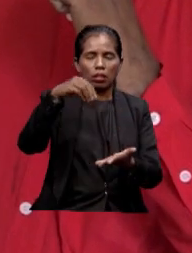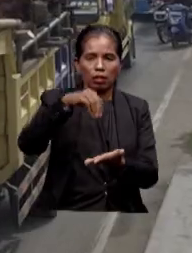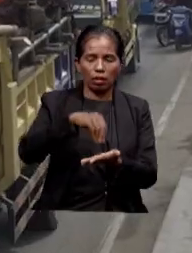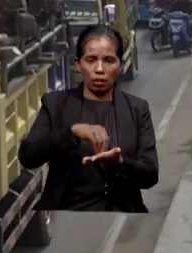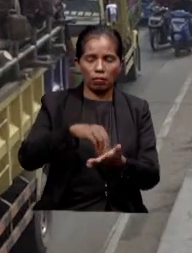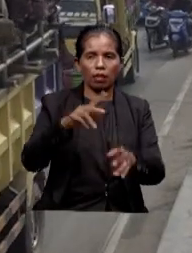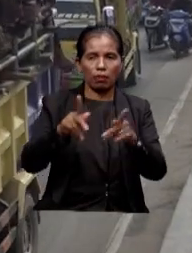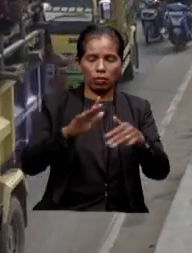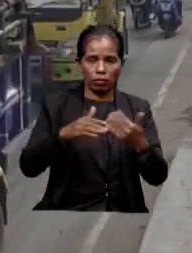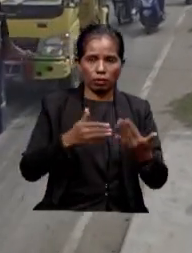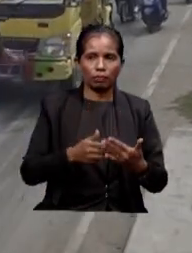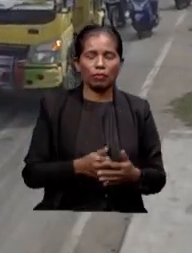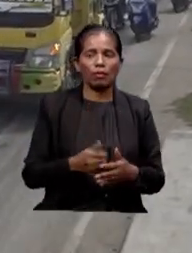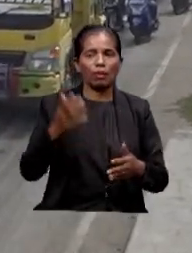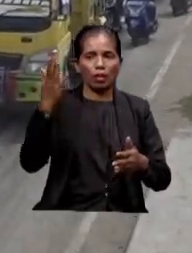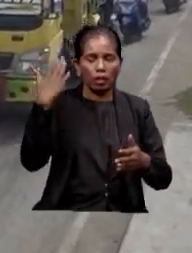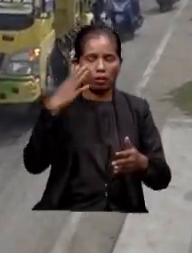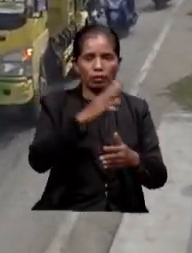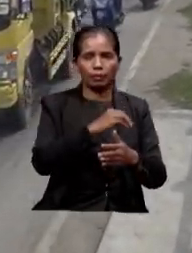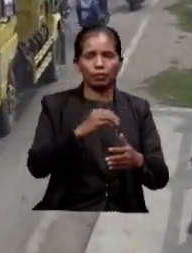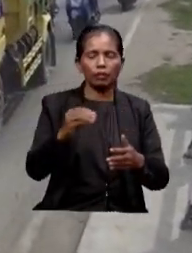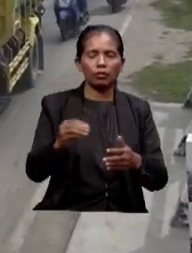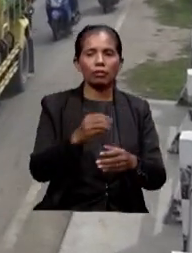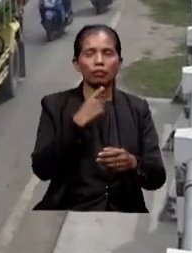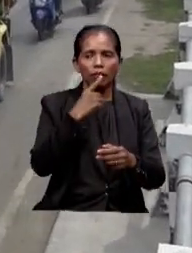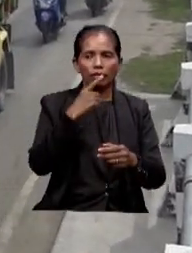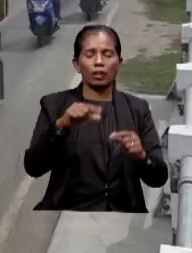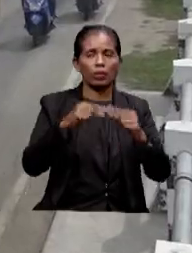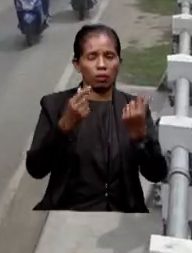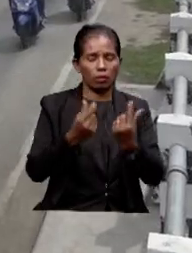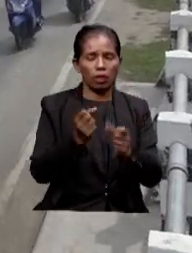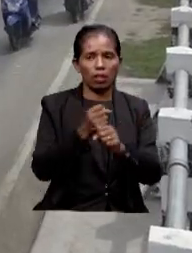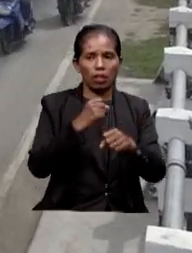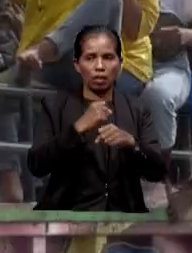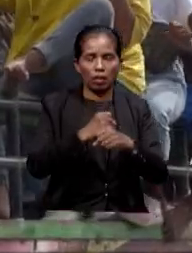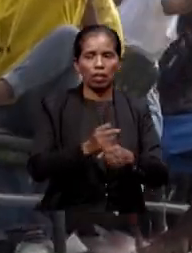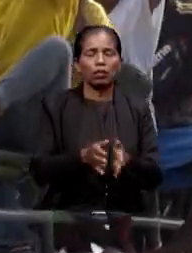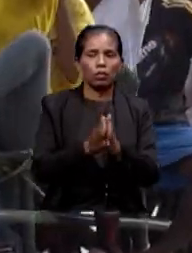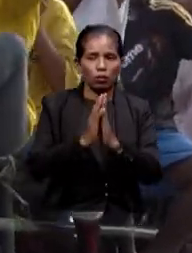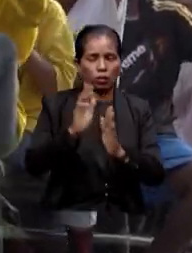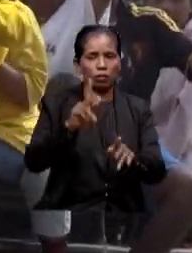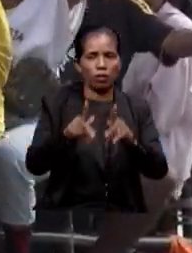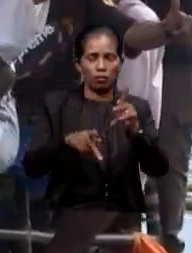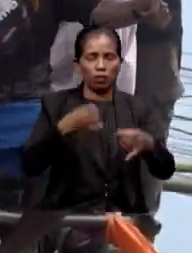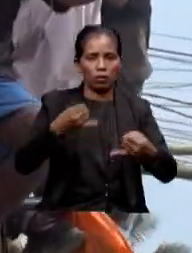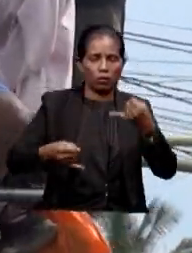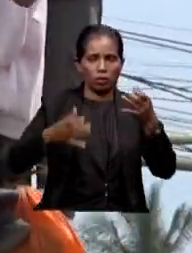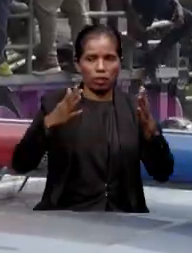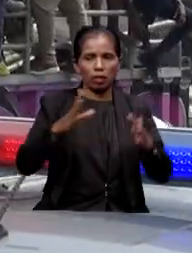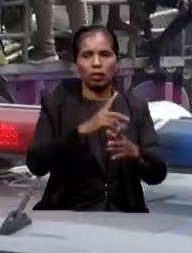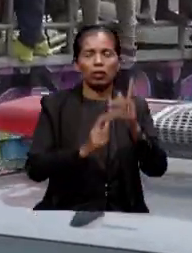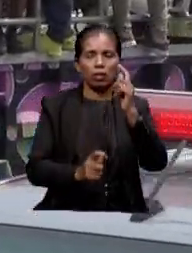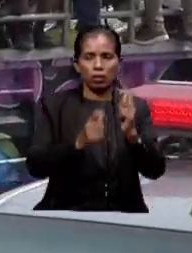povo antes nemos unisma ativista pro RTL halo asam pacífico hode exige ba autoridade judicial liu